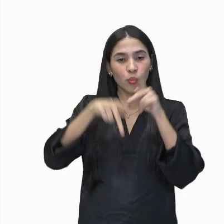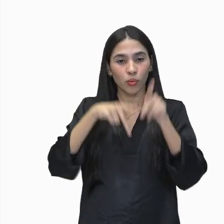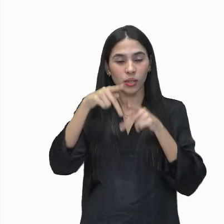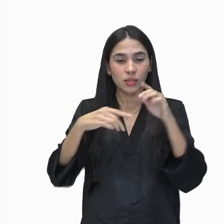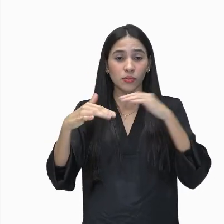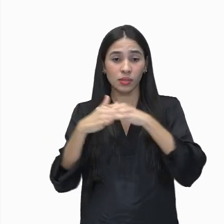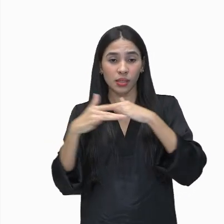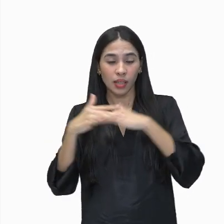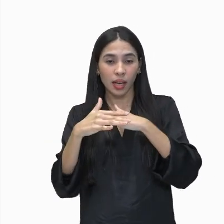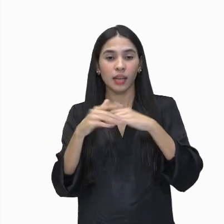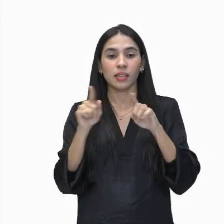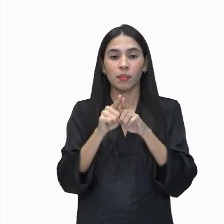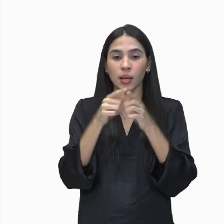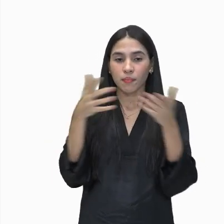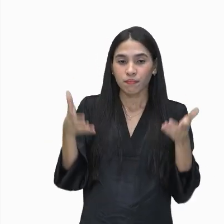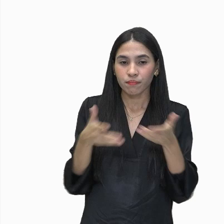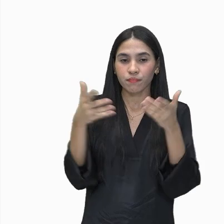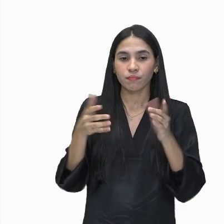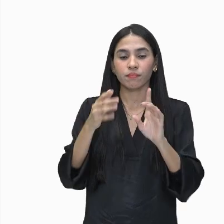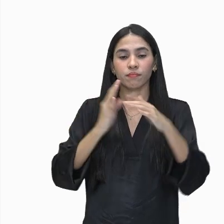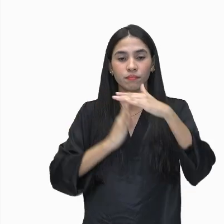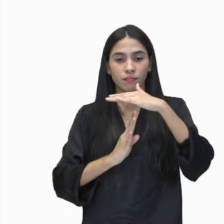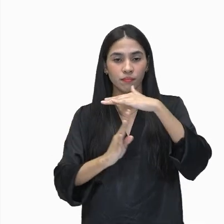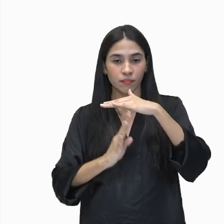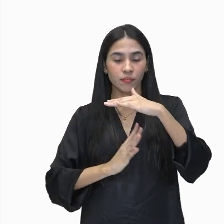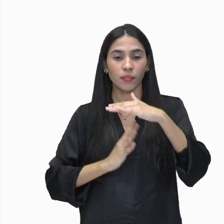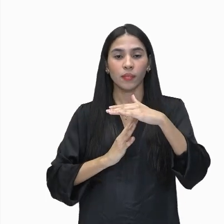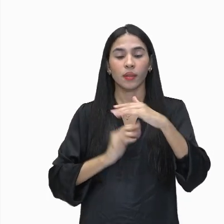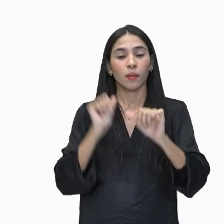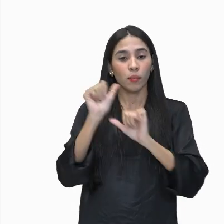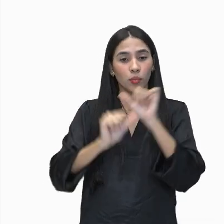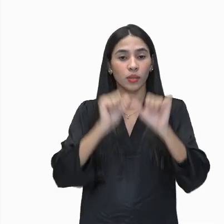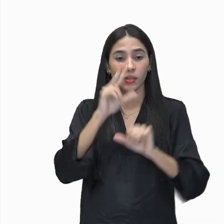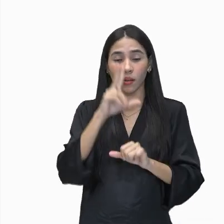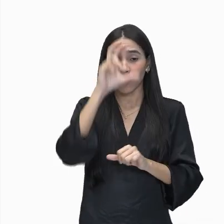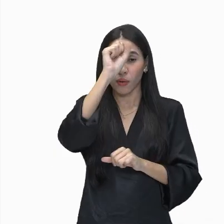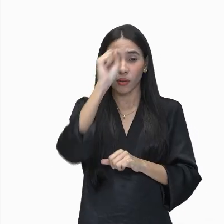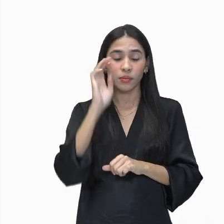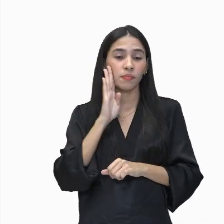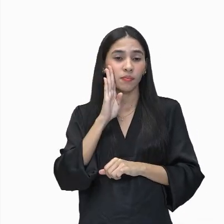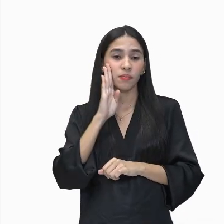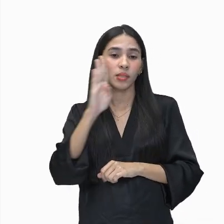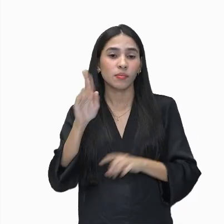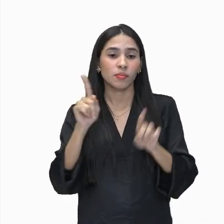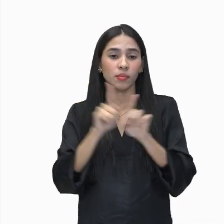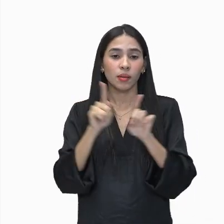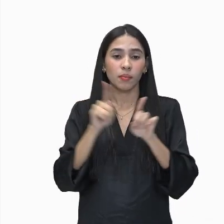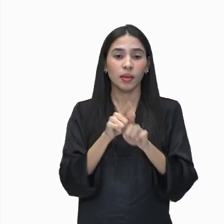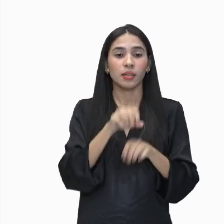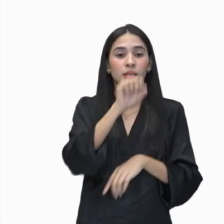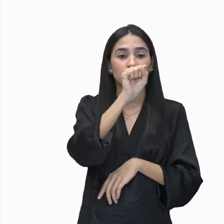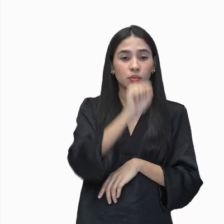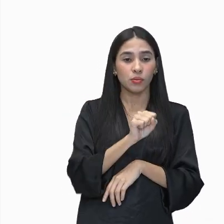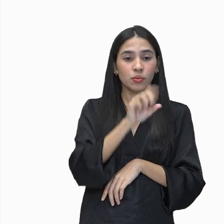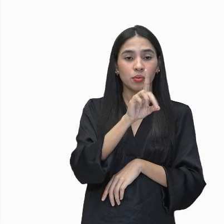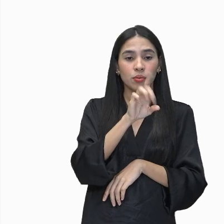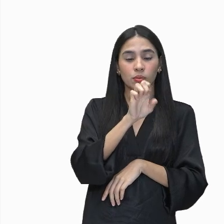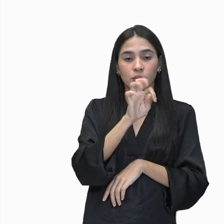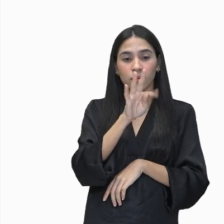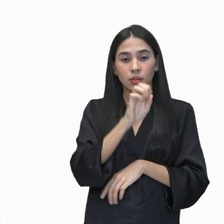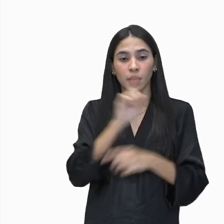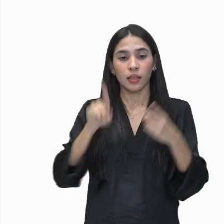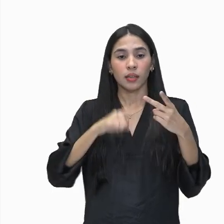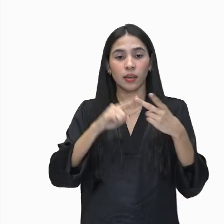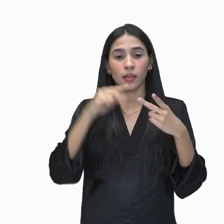motivando esse êxodo rural, essa migração, que se dá principalmente entre as regiões Sudeste, entre as